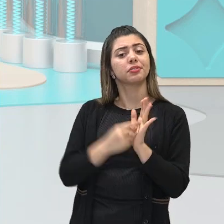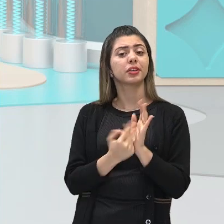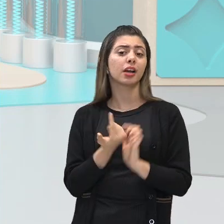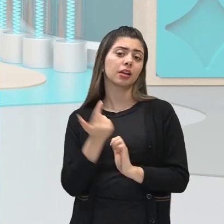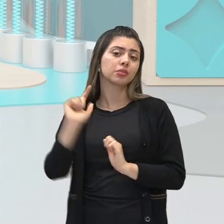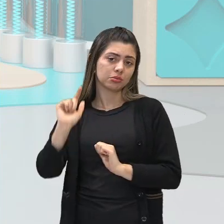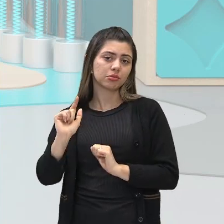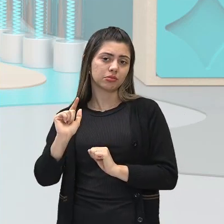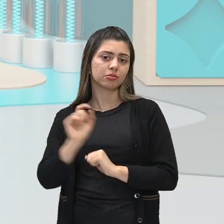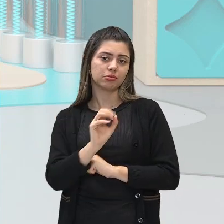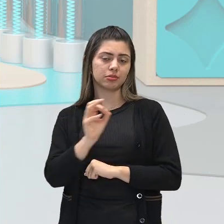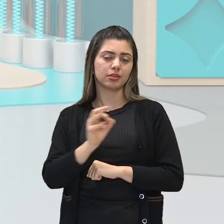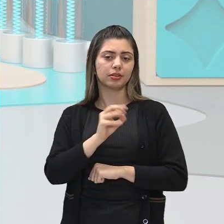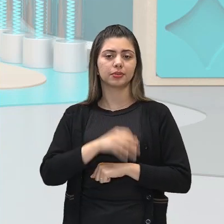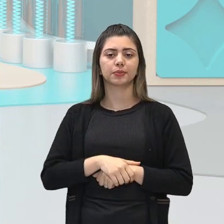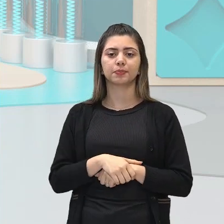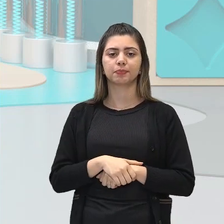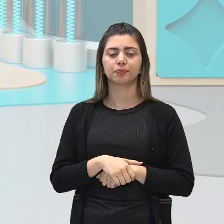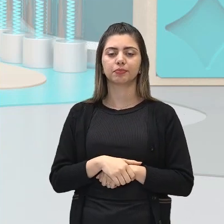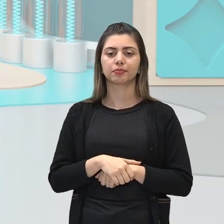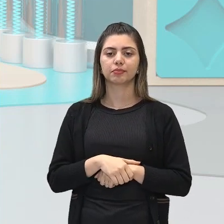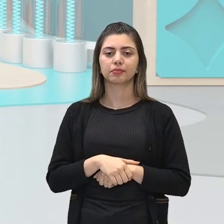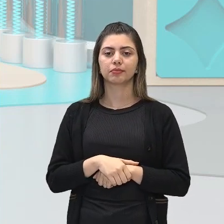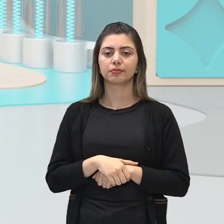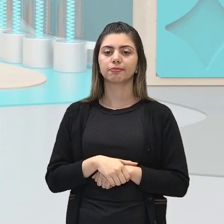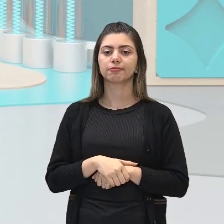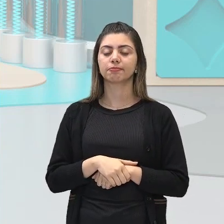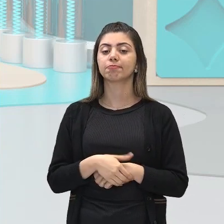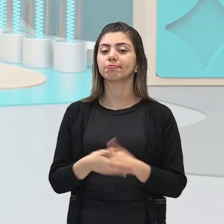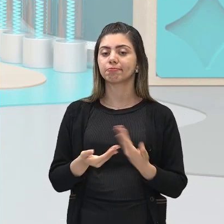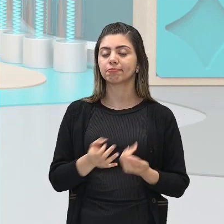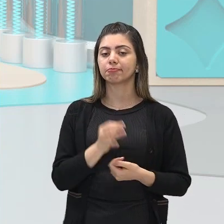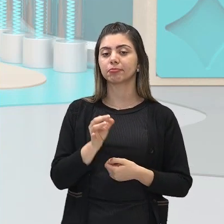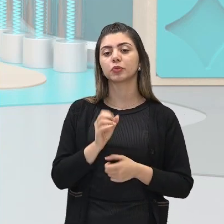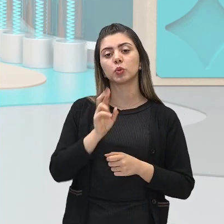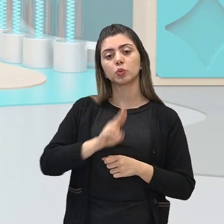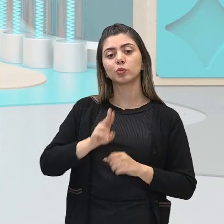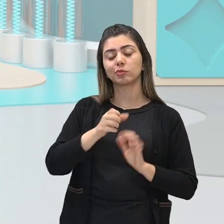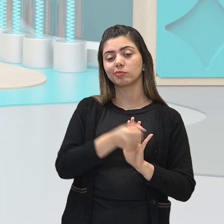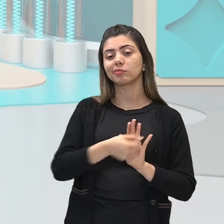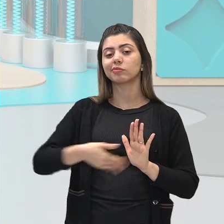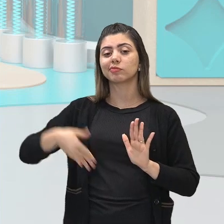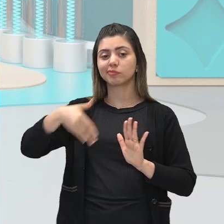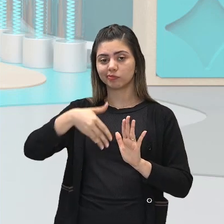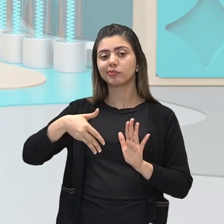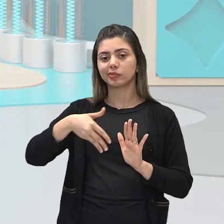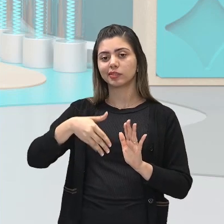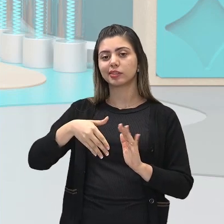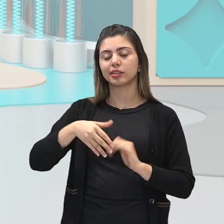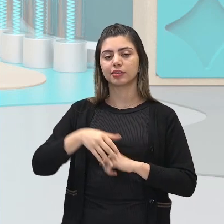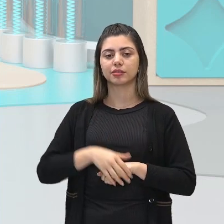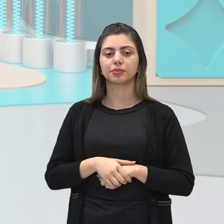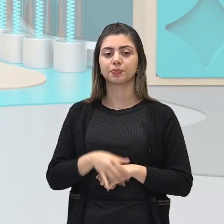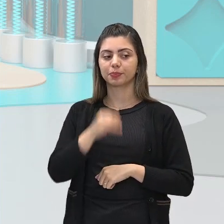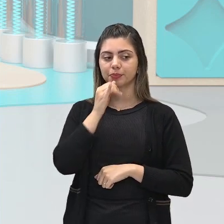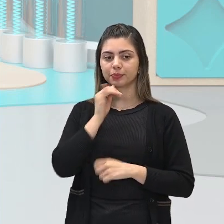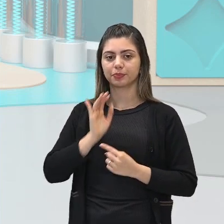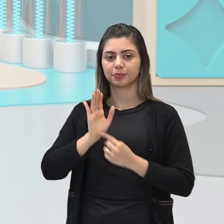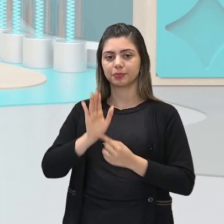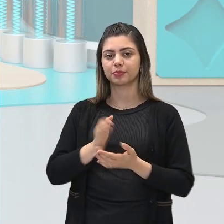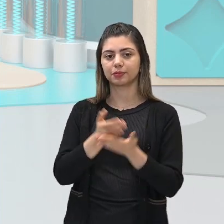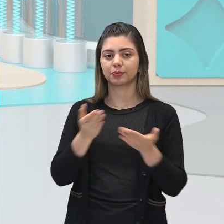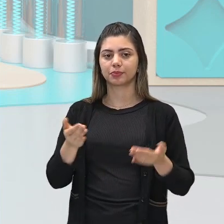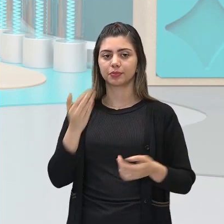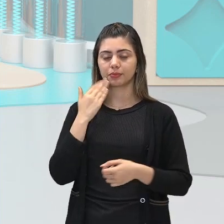linguagem denotativa, mas sim de uma linguagem figurada. Olha lá o exemplo,